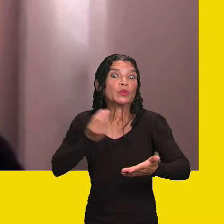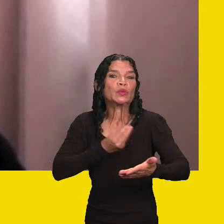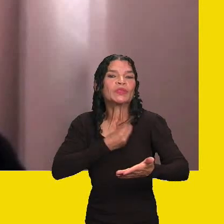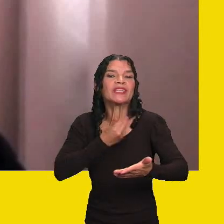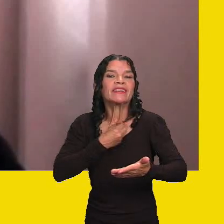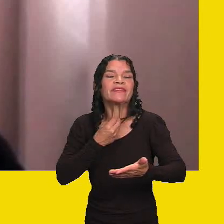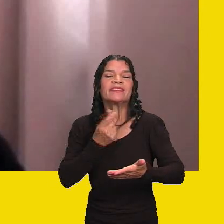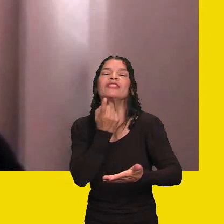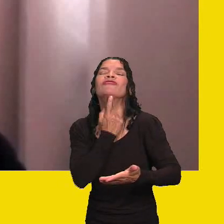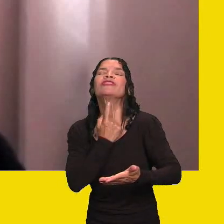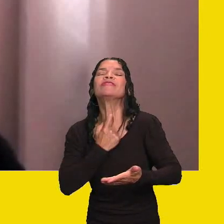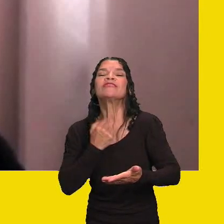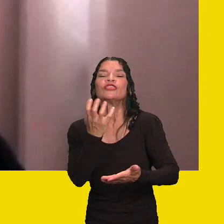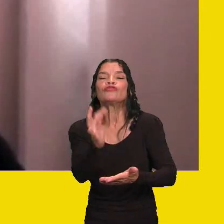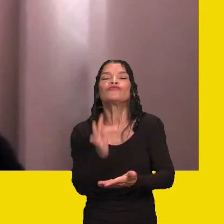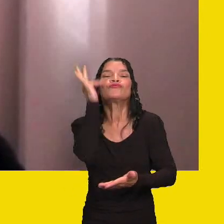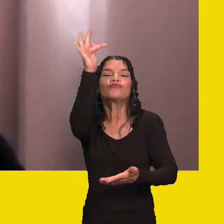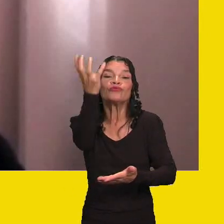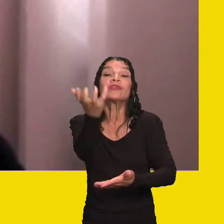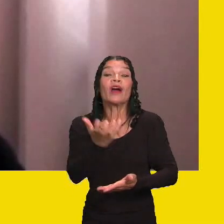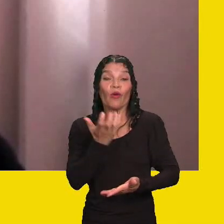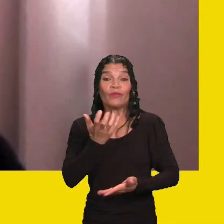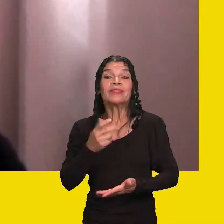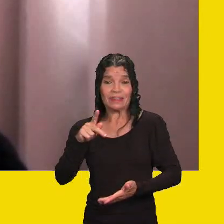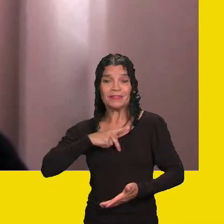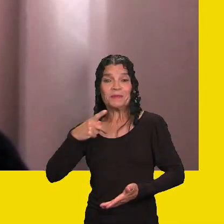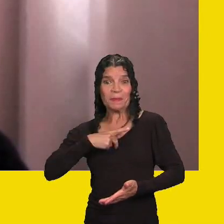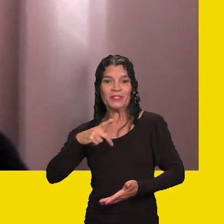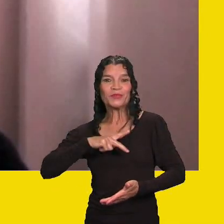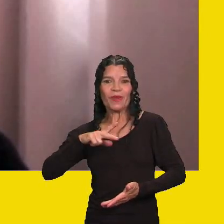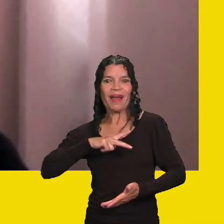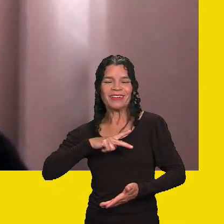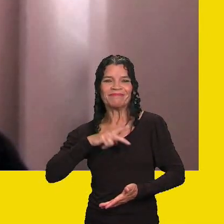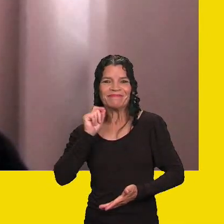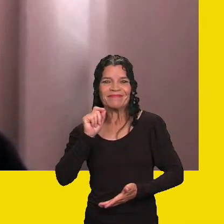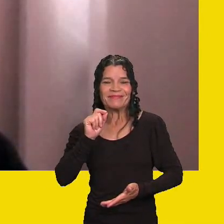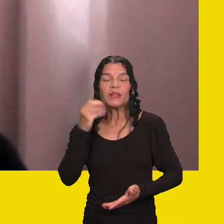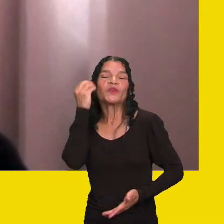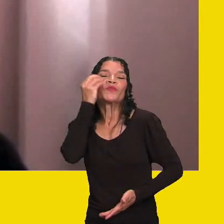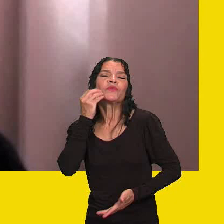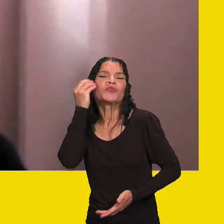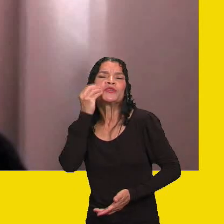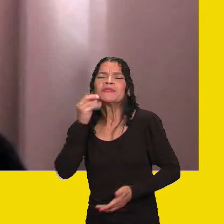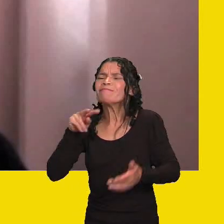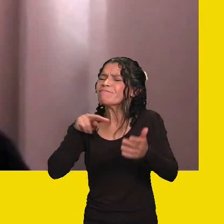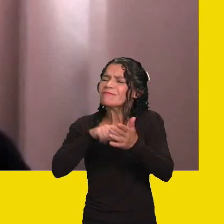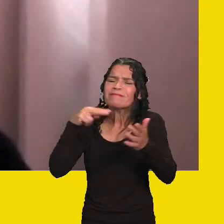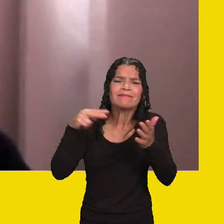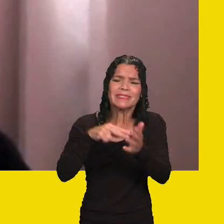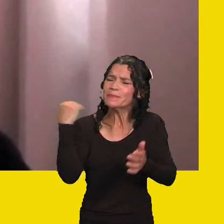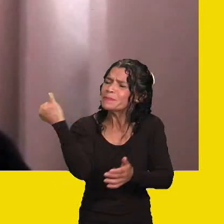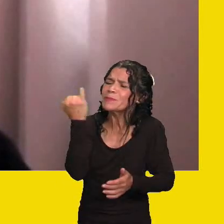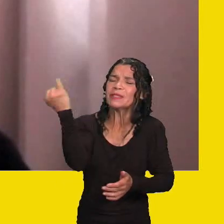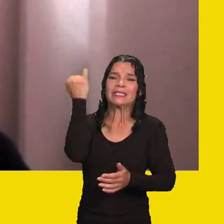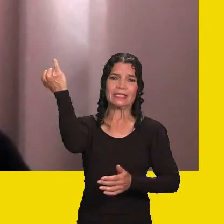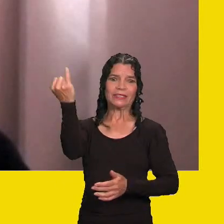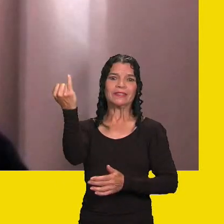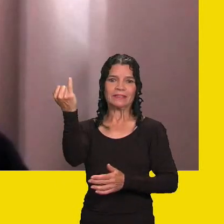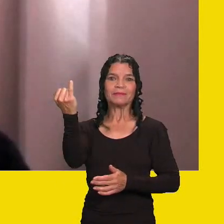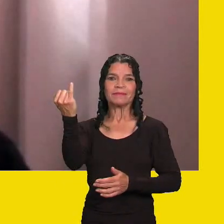de fato acontecesse na vida deles particular, né? Então, assim, foi uma experiência muito significativa.